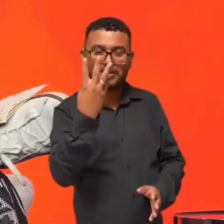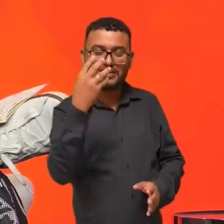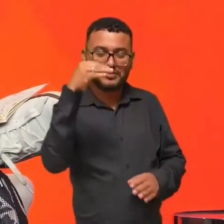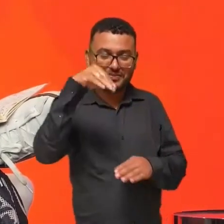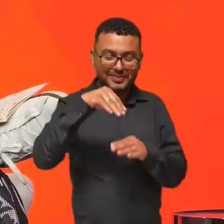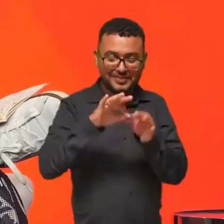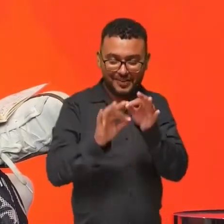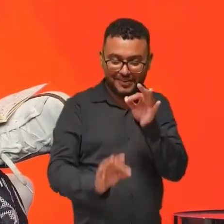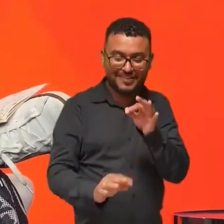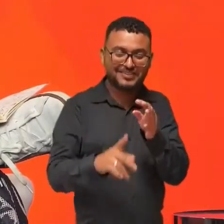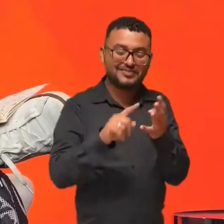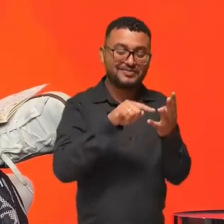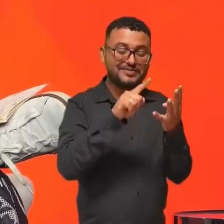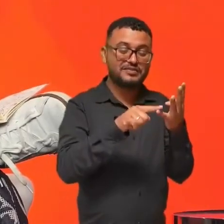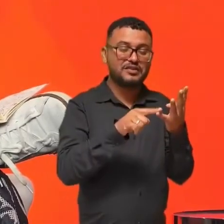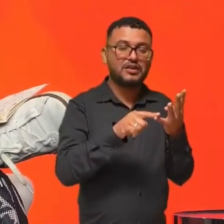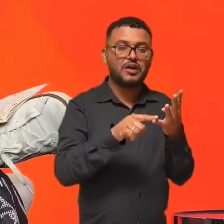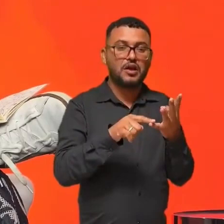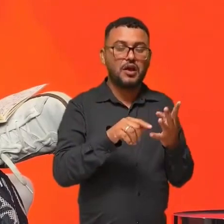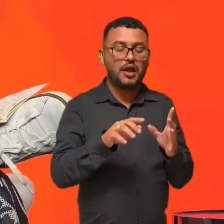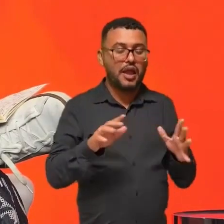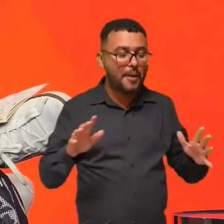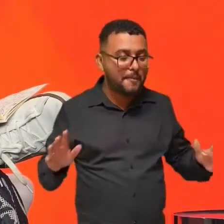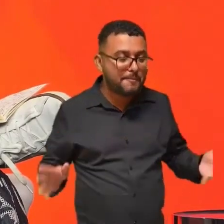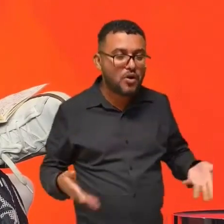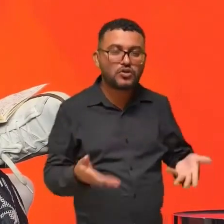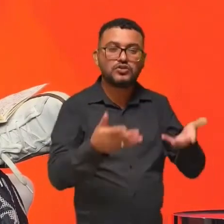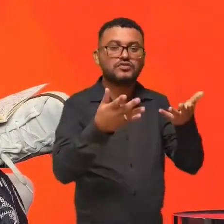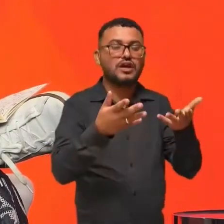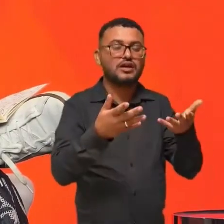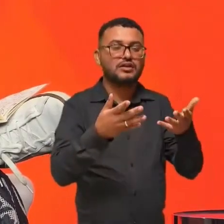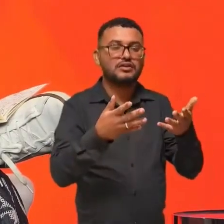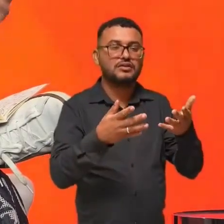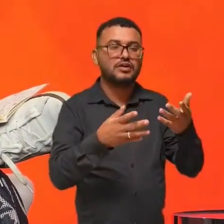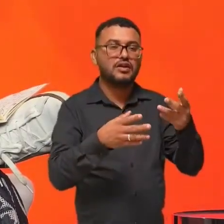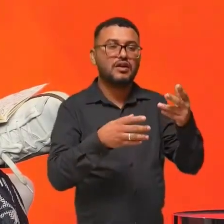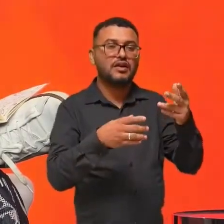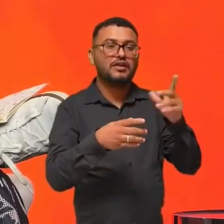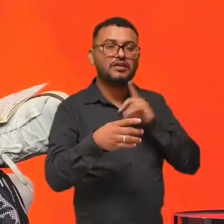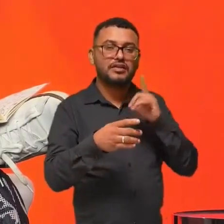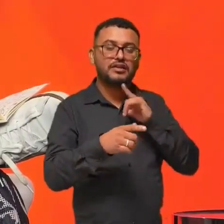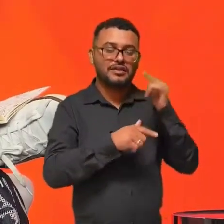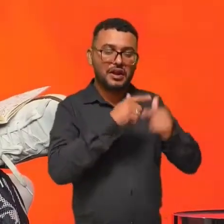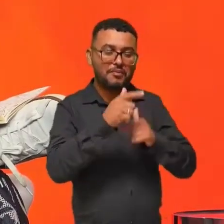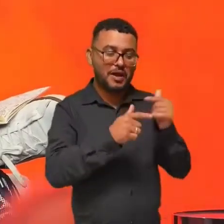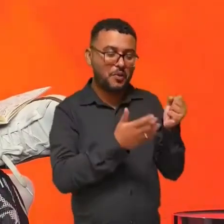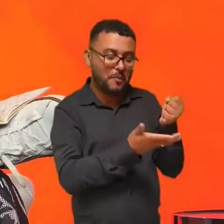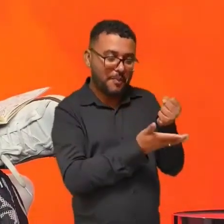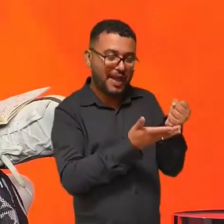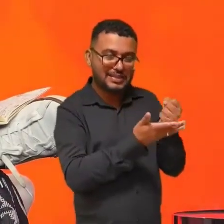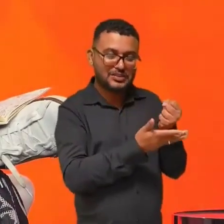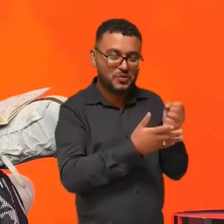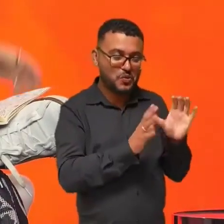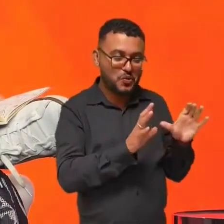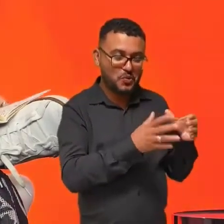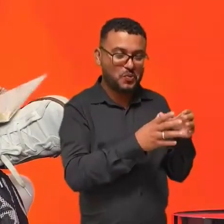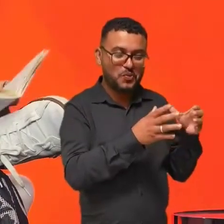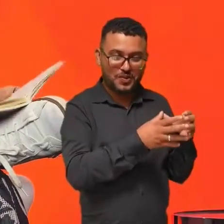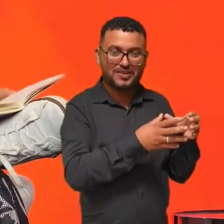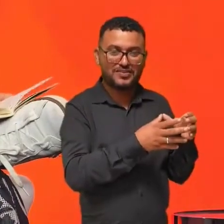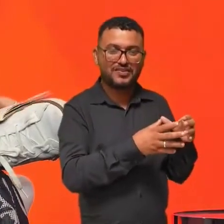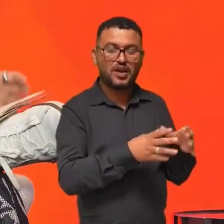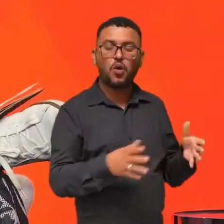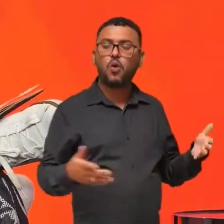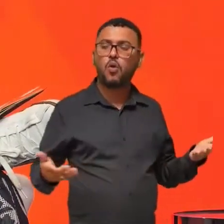Mobilização. O tal do velho trabalho de base. Por que eu estou falando isso? Se a gente está aqui concluindo